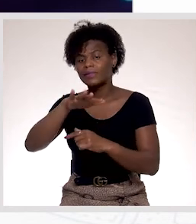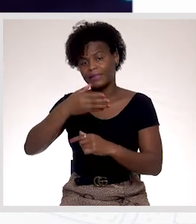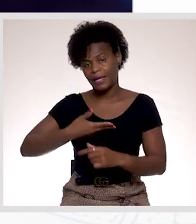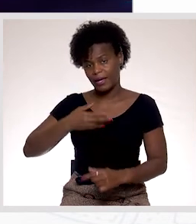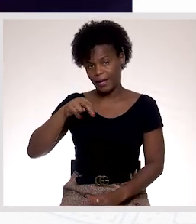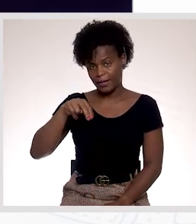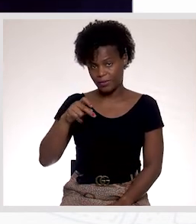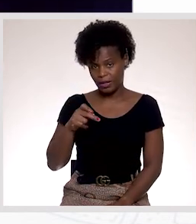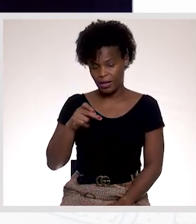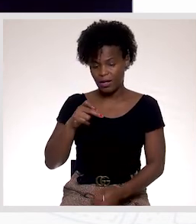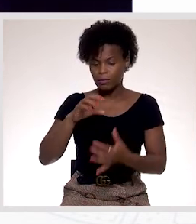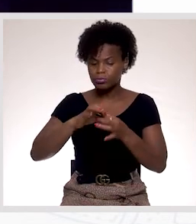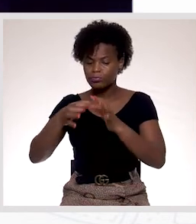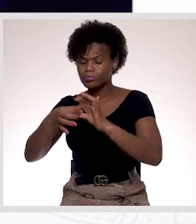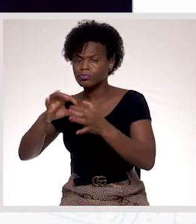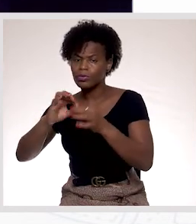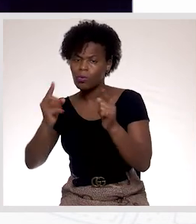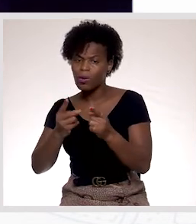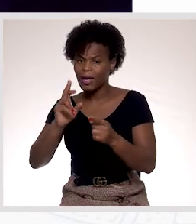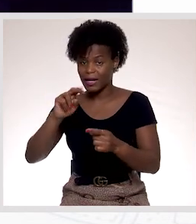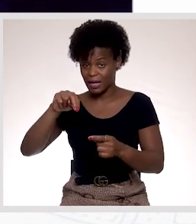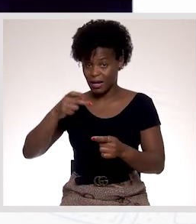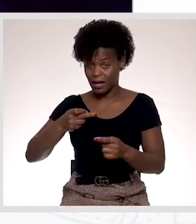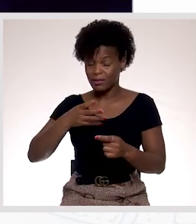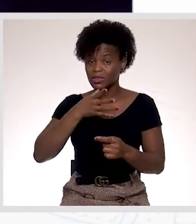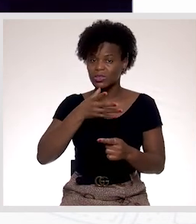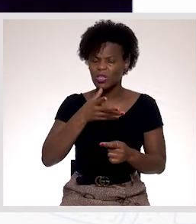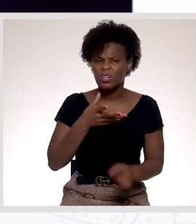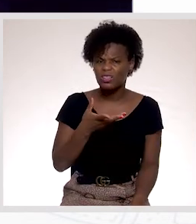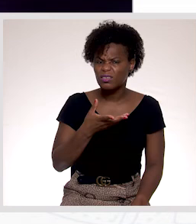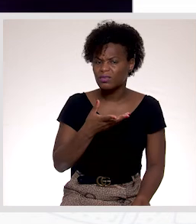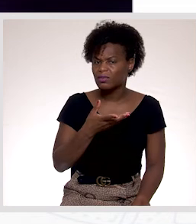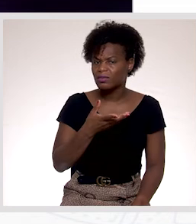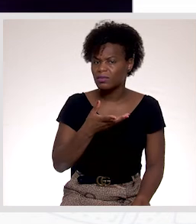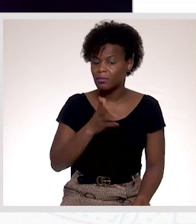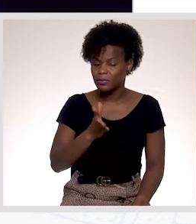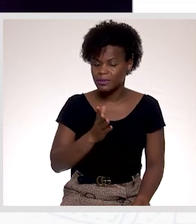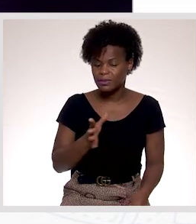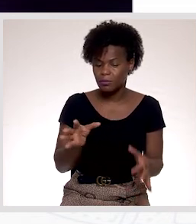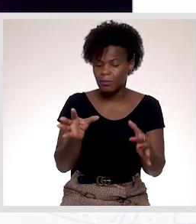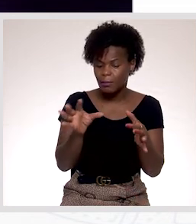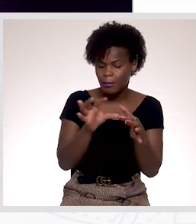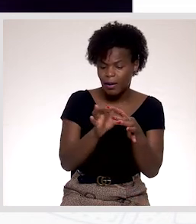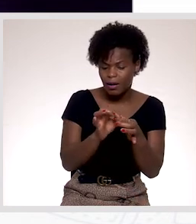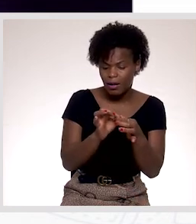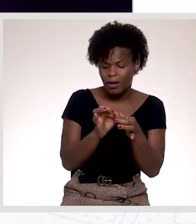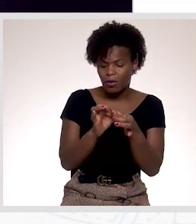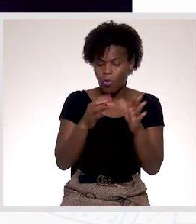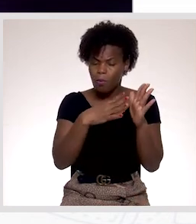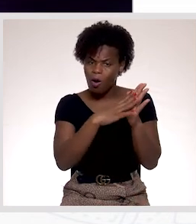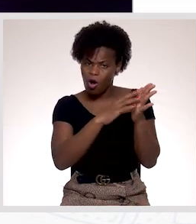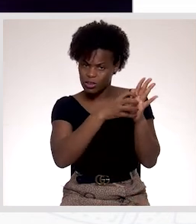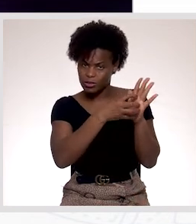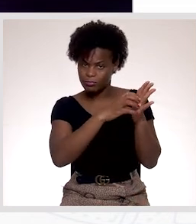DNA. Sequências curtas de RNA, chamados iniciadores, têm de ser emparelhados com o fio molde pela